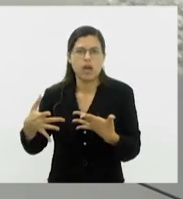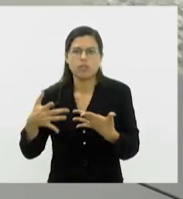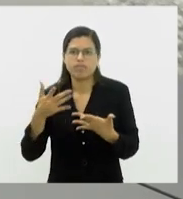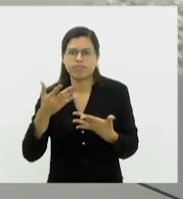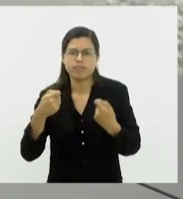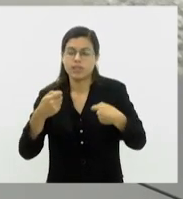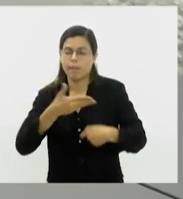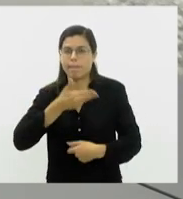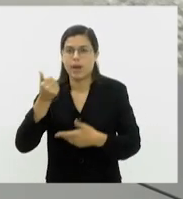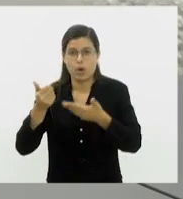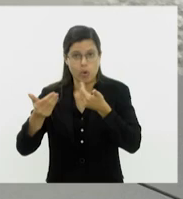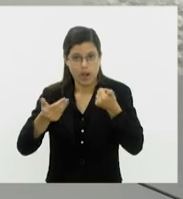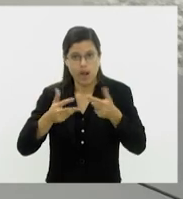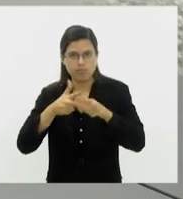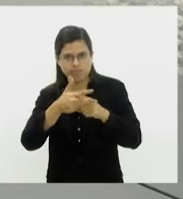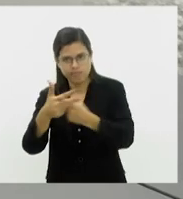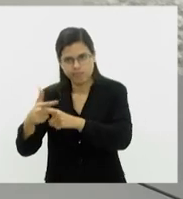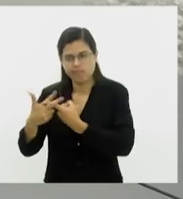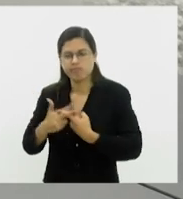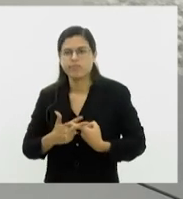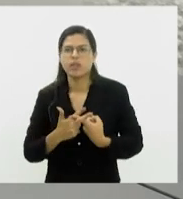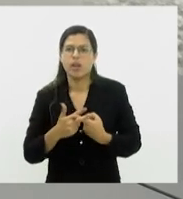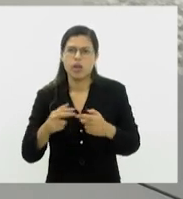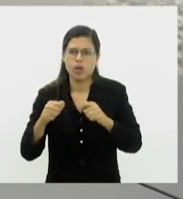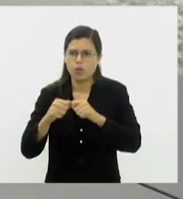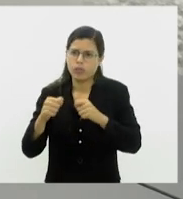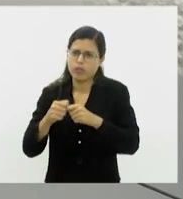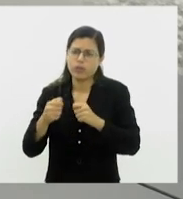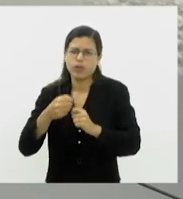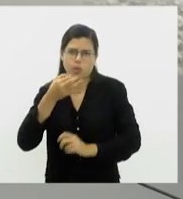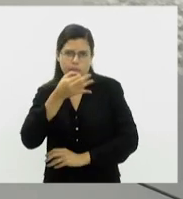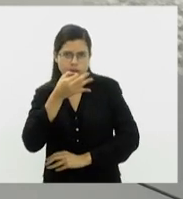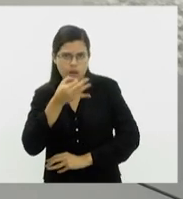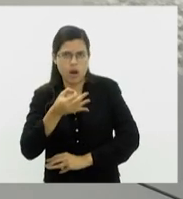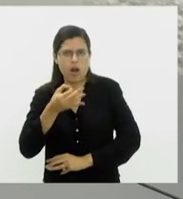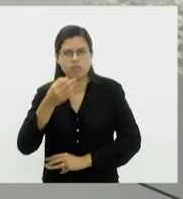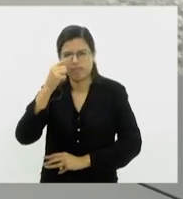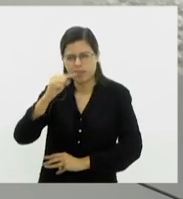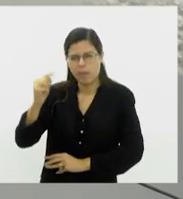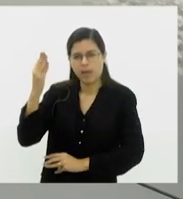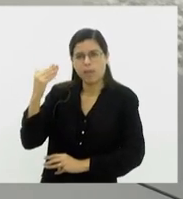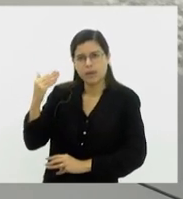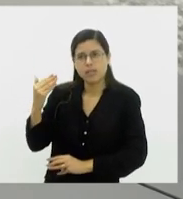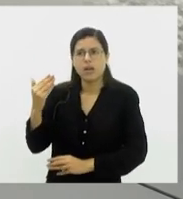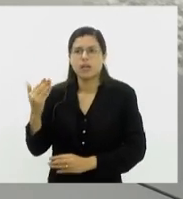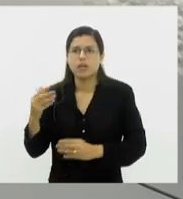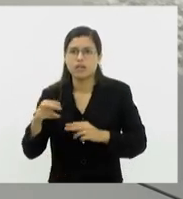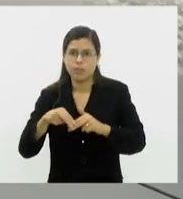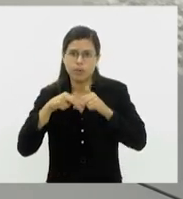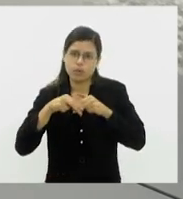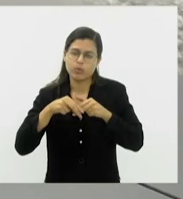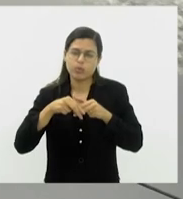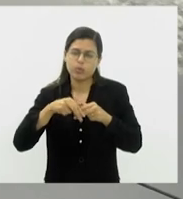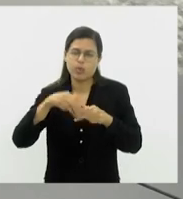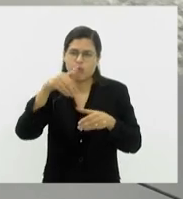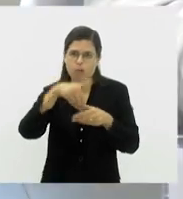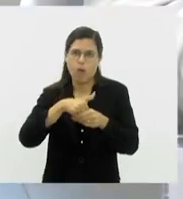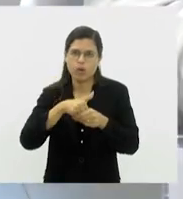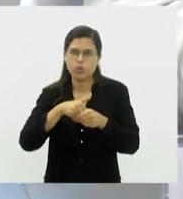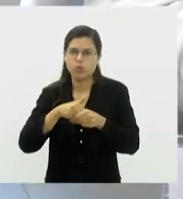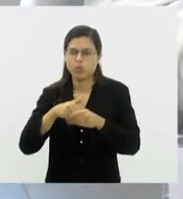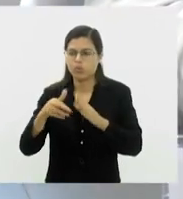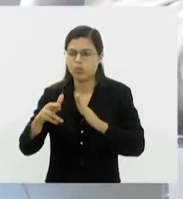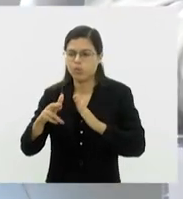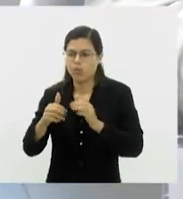sessão passada minhas ponderações foram acatadas e dessa forma eu acompanho o voto do relator muito obrigada